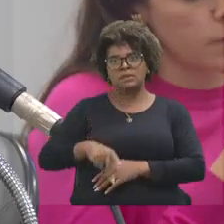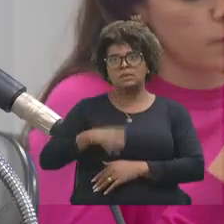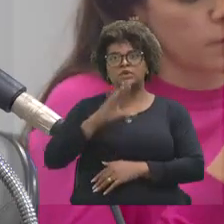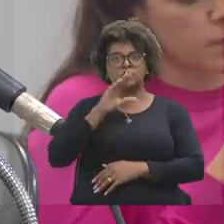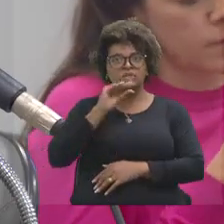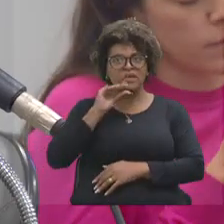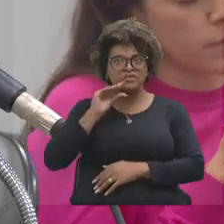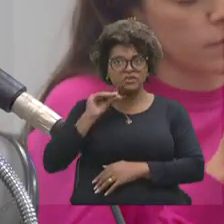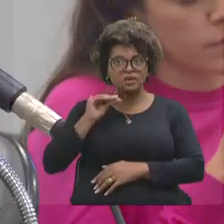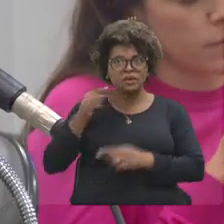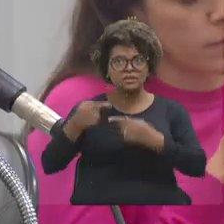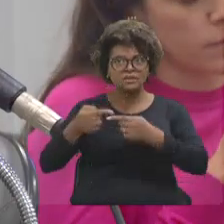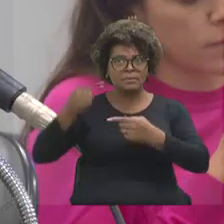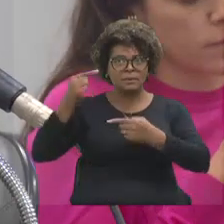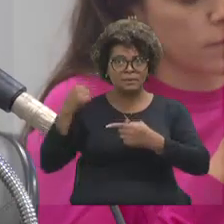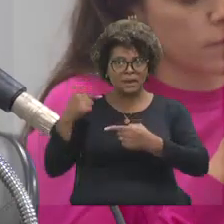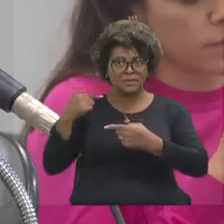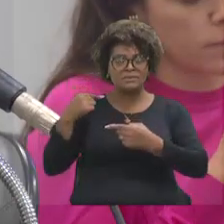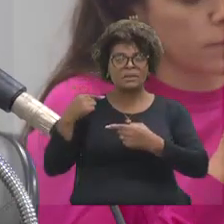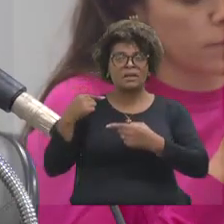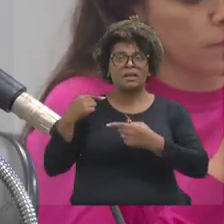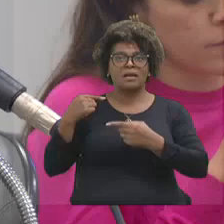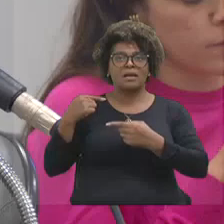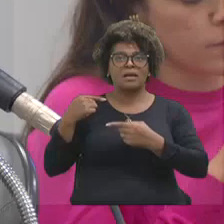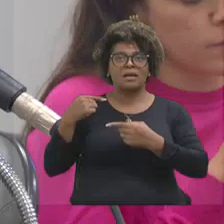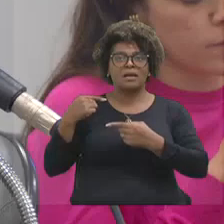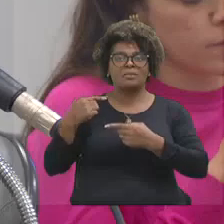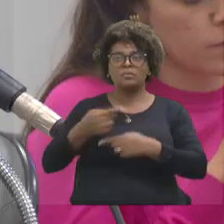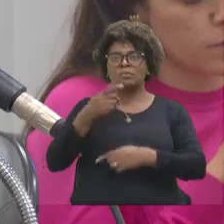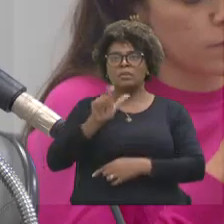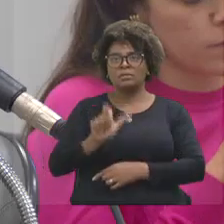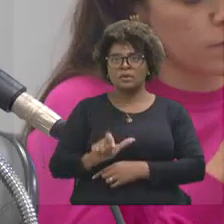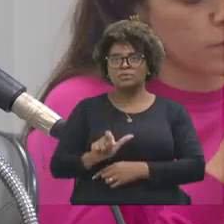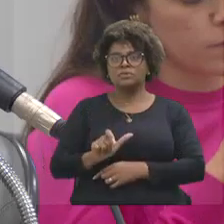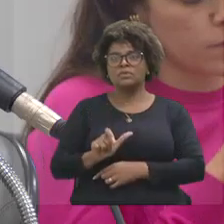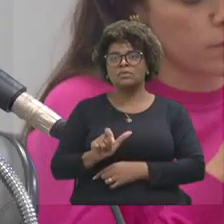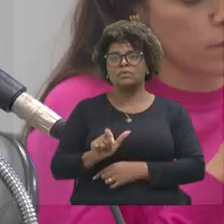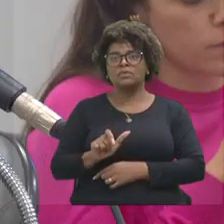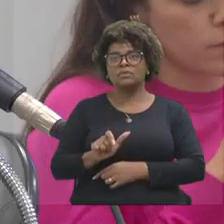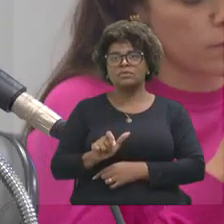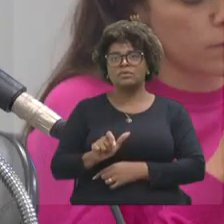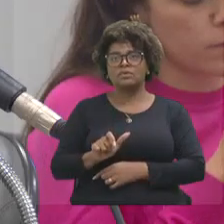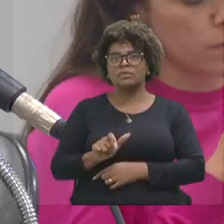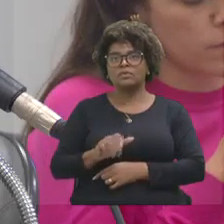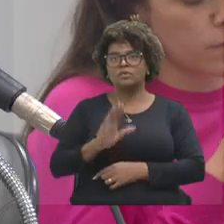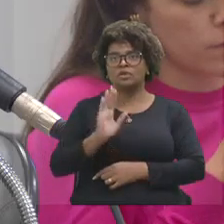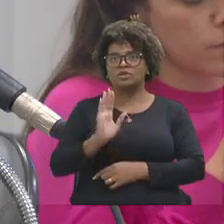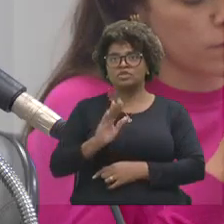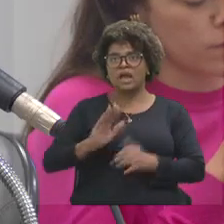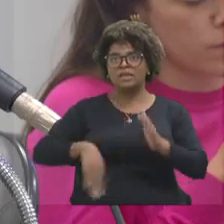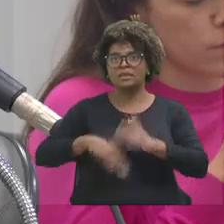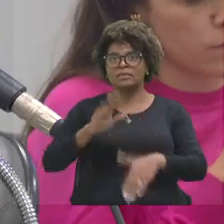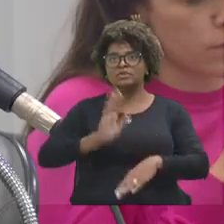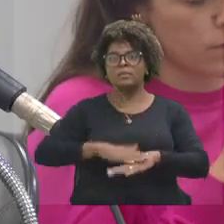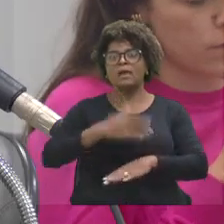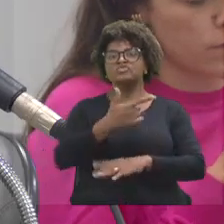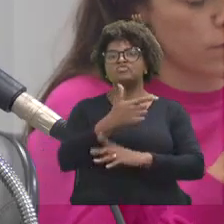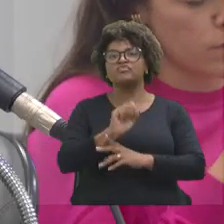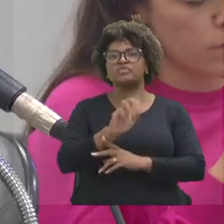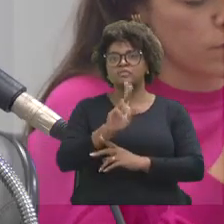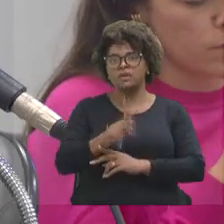de Minas a pessoa não era de muito sentimento de uma outra cidade falando que na cidade de hospital já tinha demitido mais de 20 pessoas